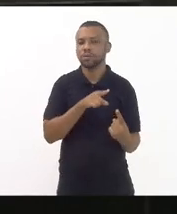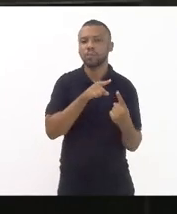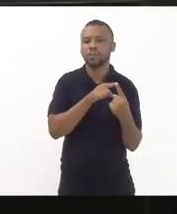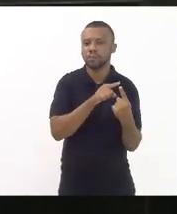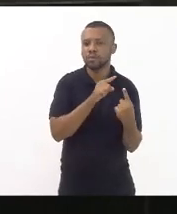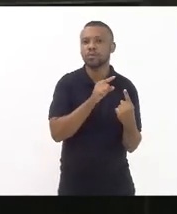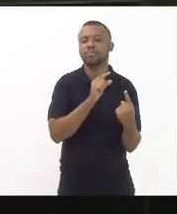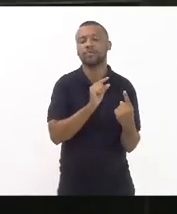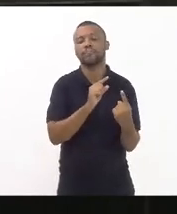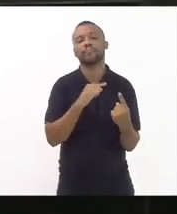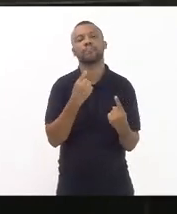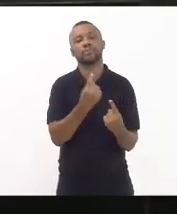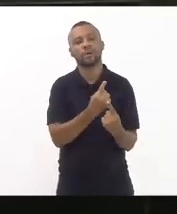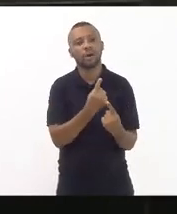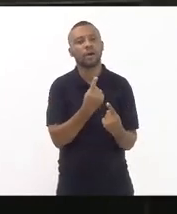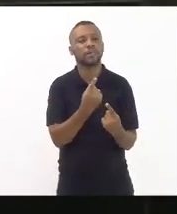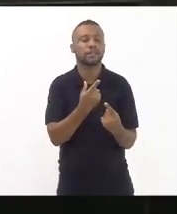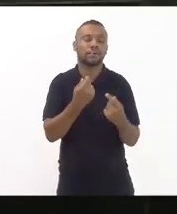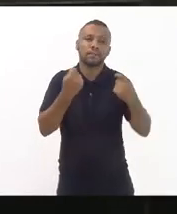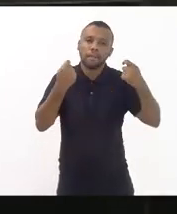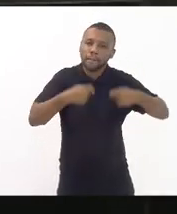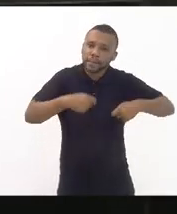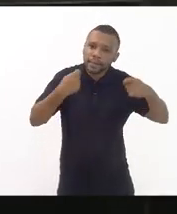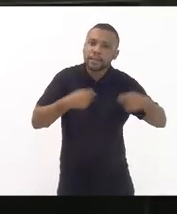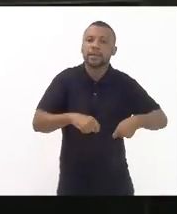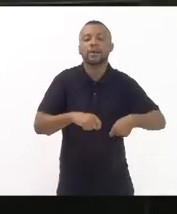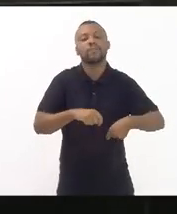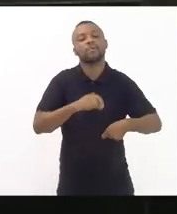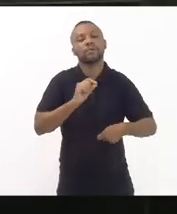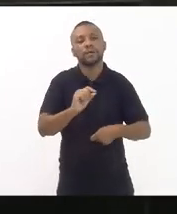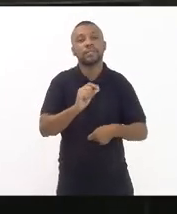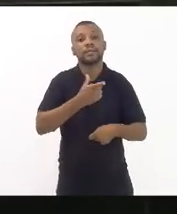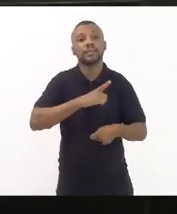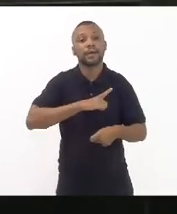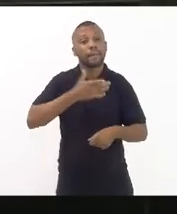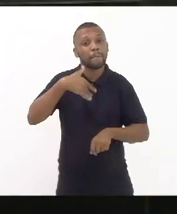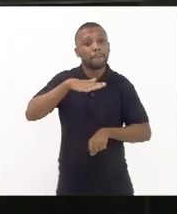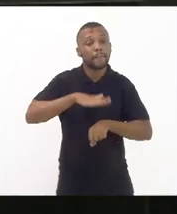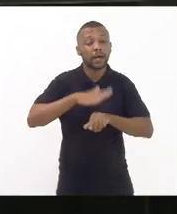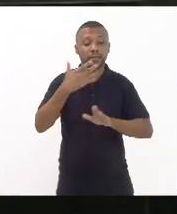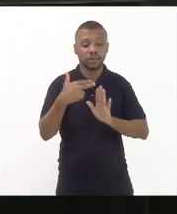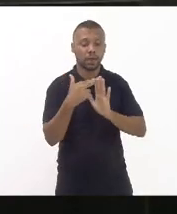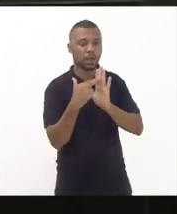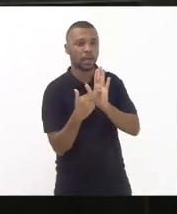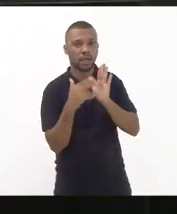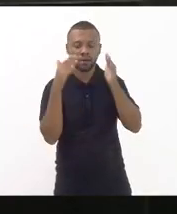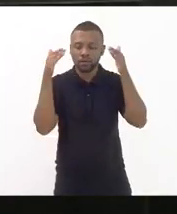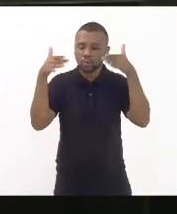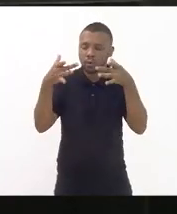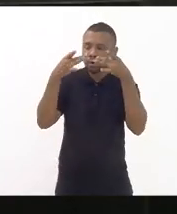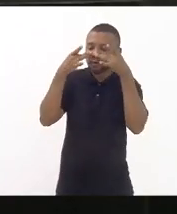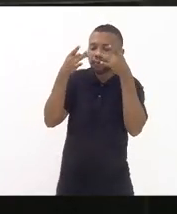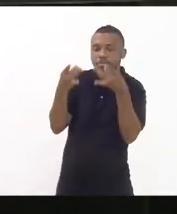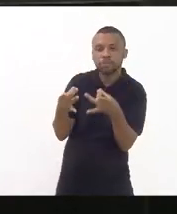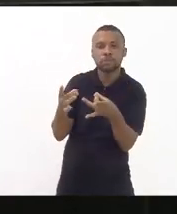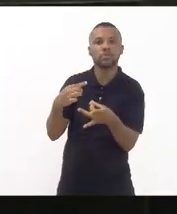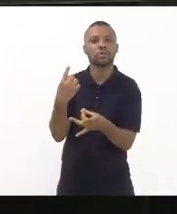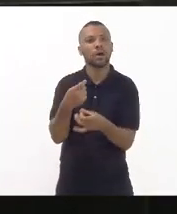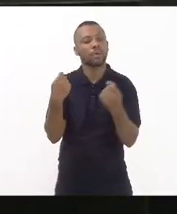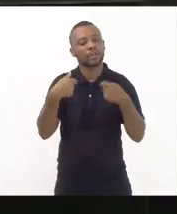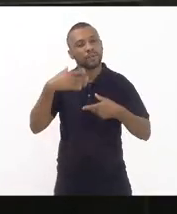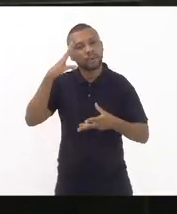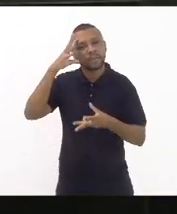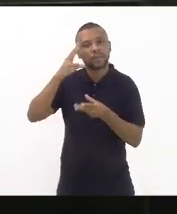presidente, acho que essa casa precisa ser mais criteriosa. Essa casa precisa entender que o